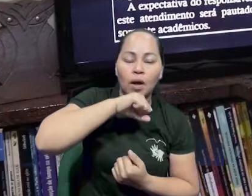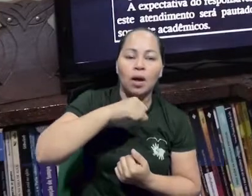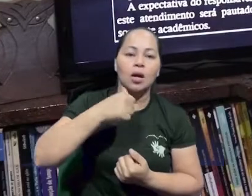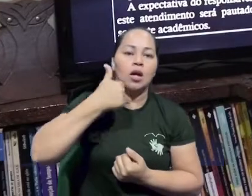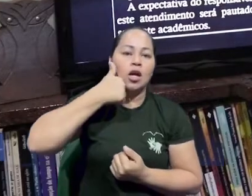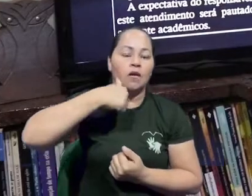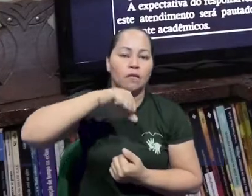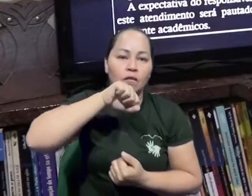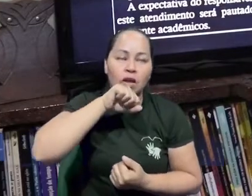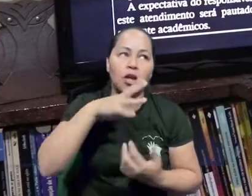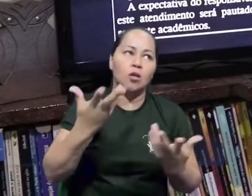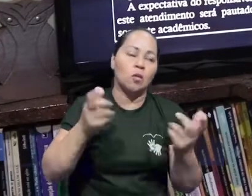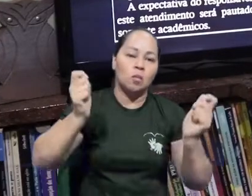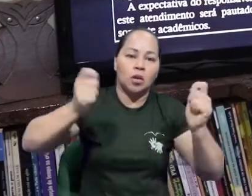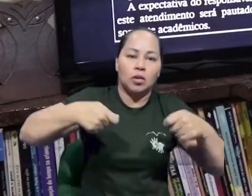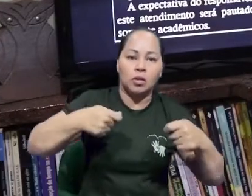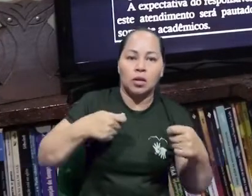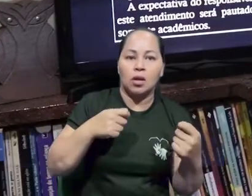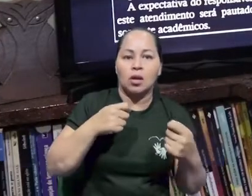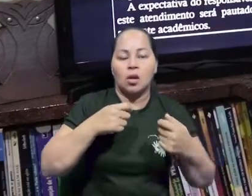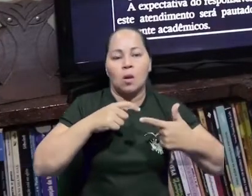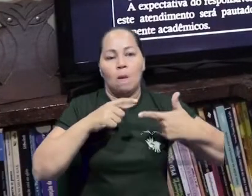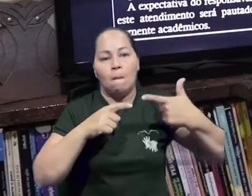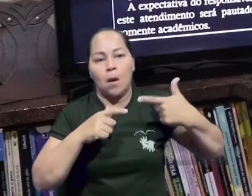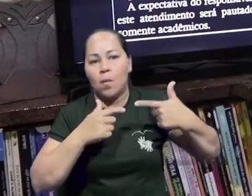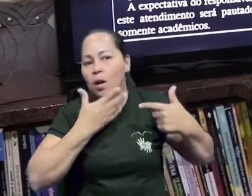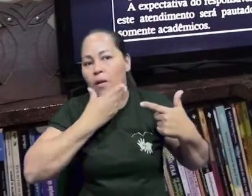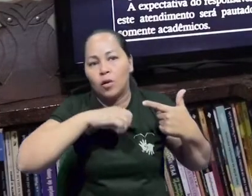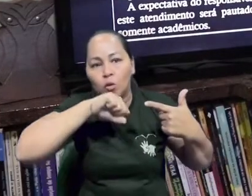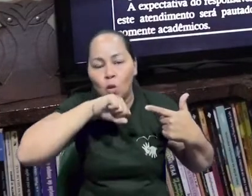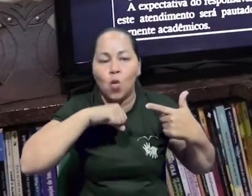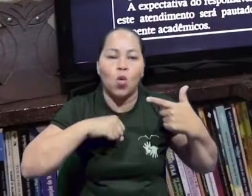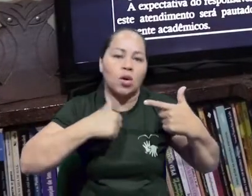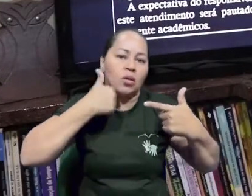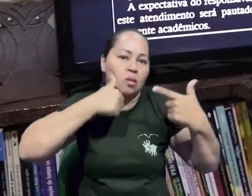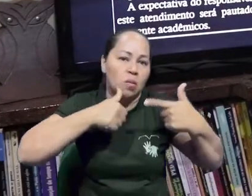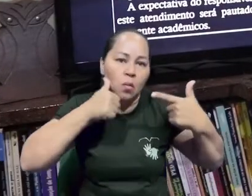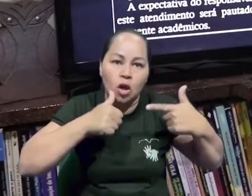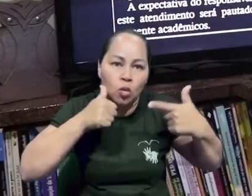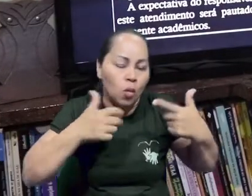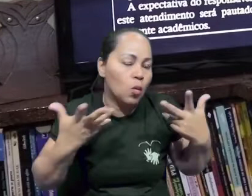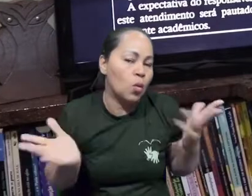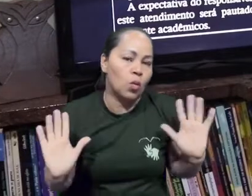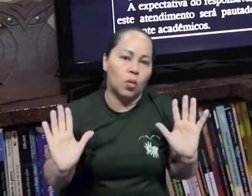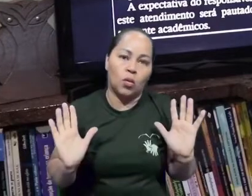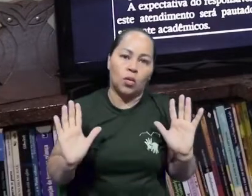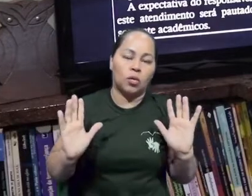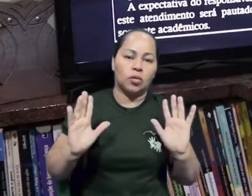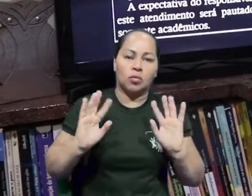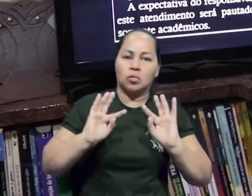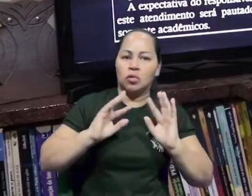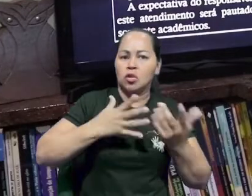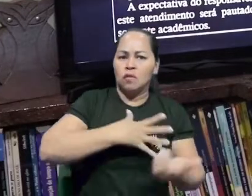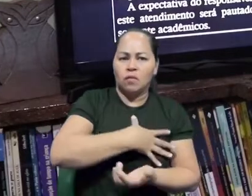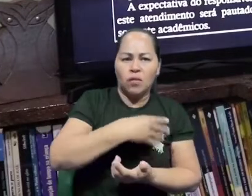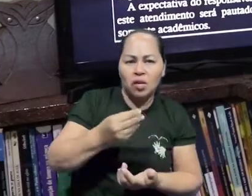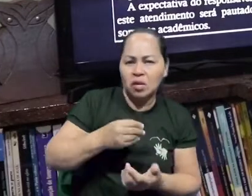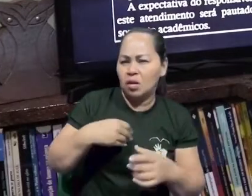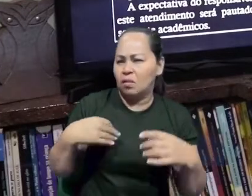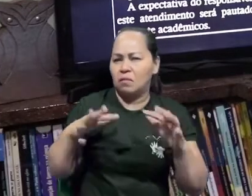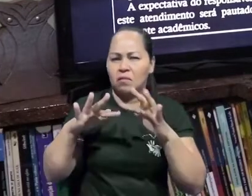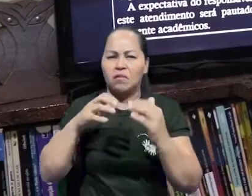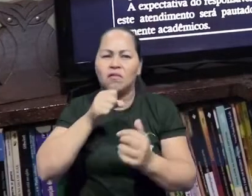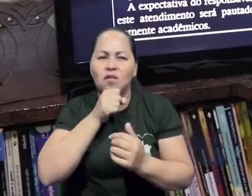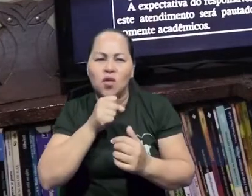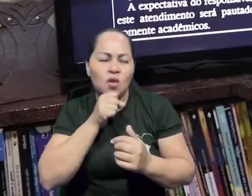pai, o filho, a madrasta, uma irmã biológica, 3 irmãos de criação, filhos da madrasta.